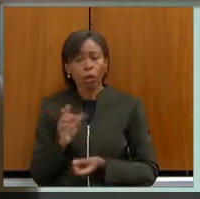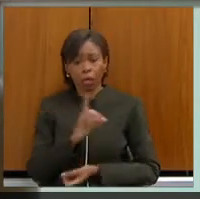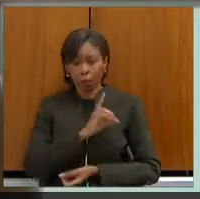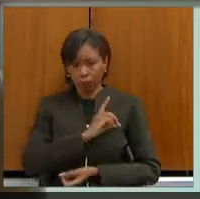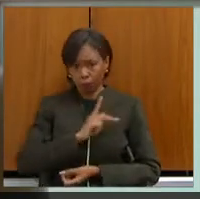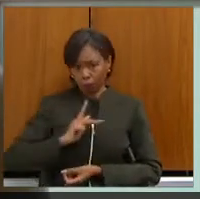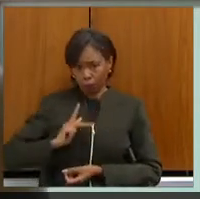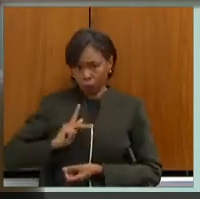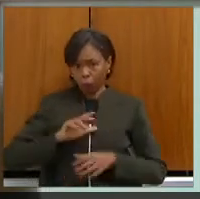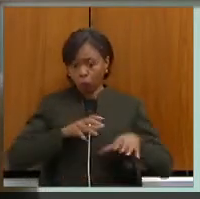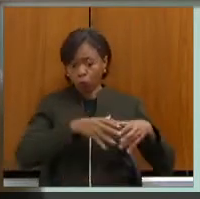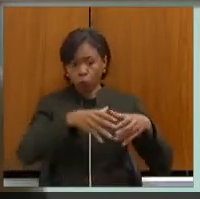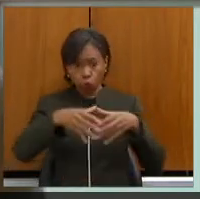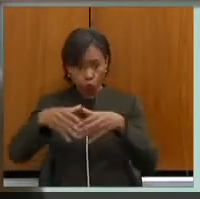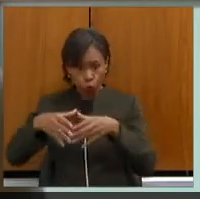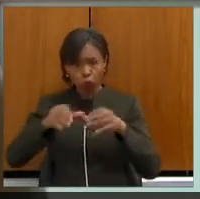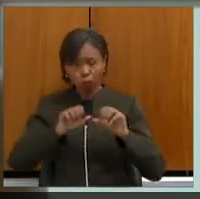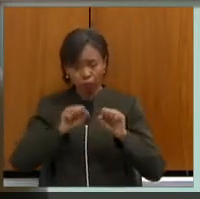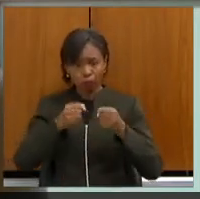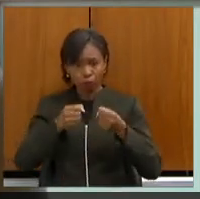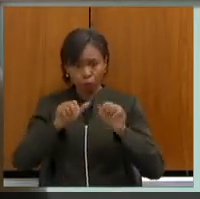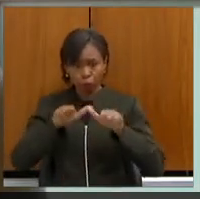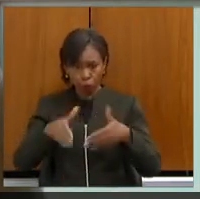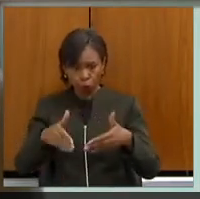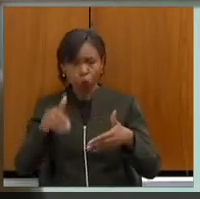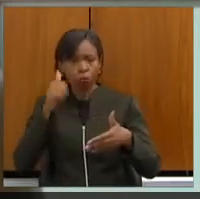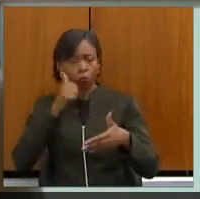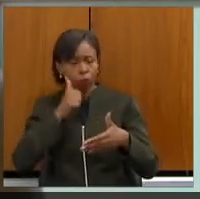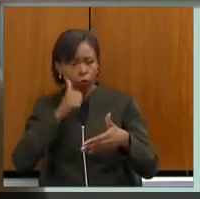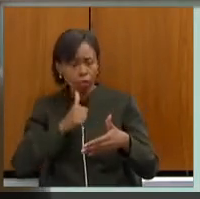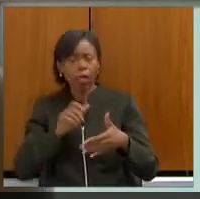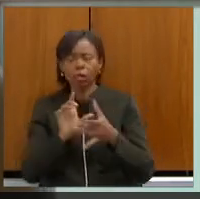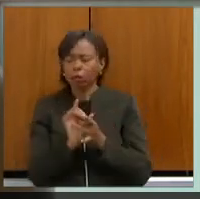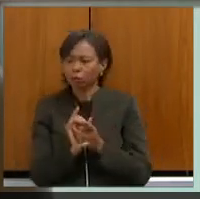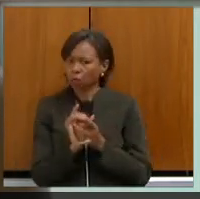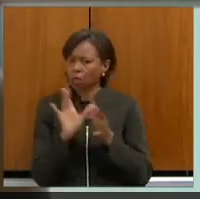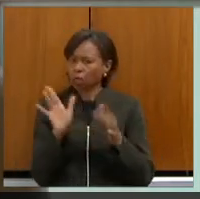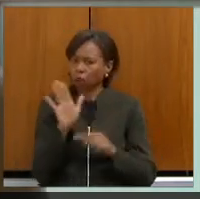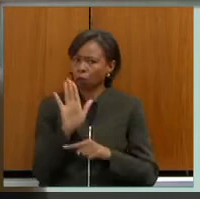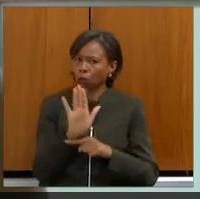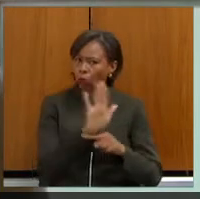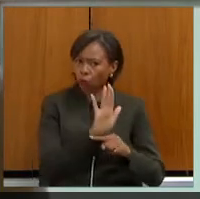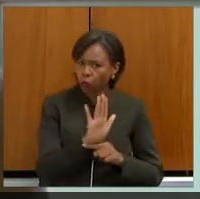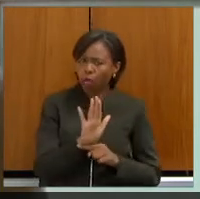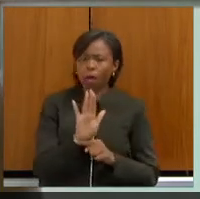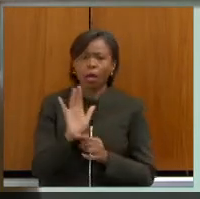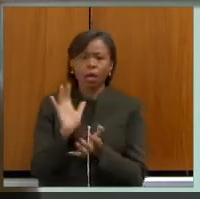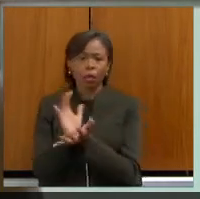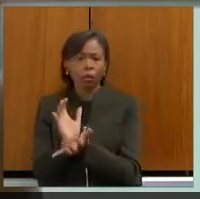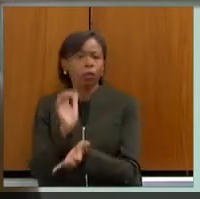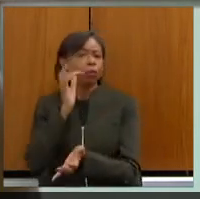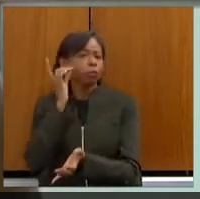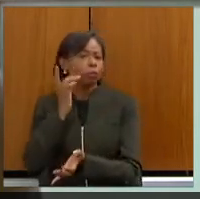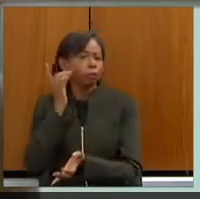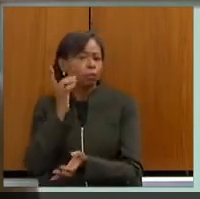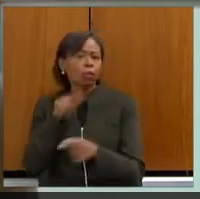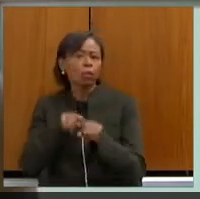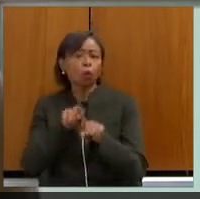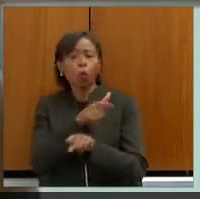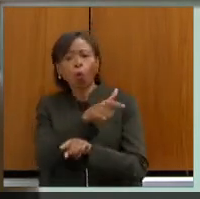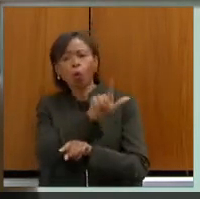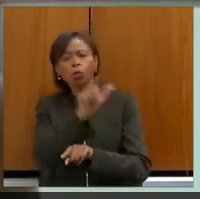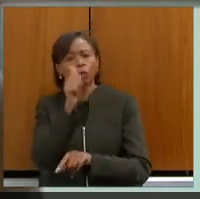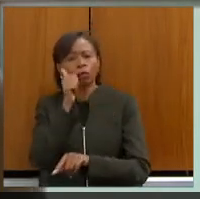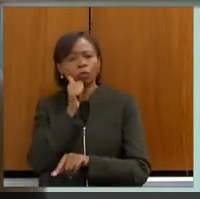rede de enfrentamento à violência contra a mulher à disposição dessas parlamentares e outras mulheres ingressam a política de forma